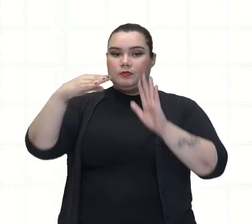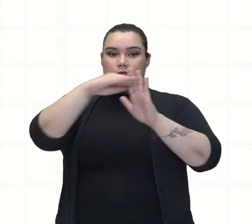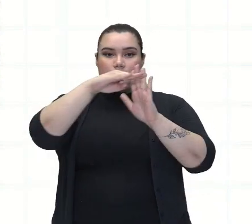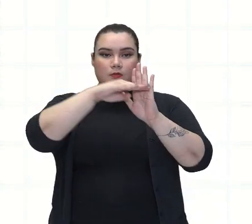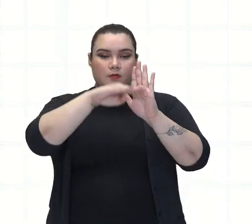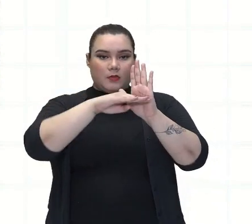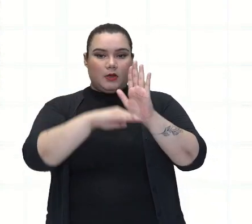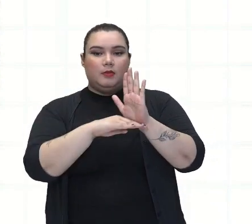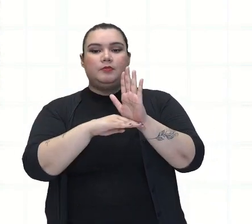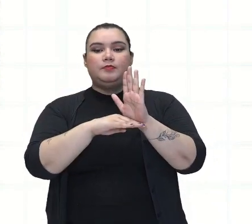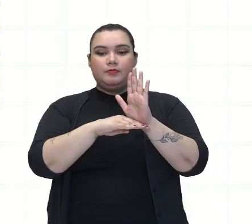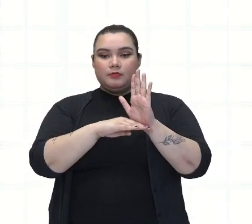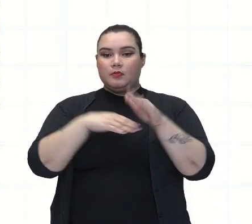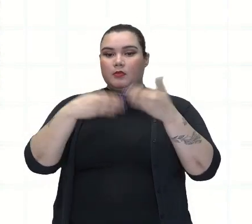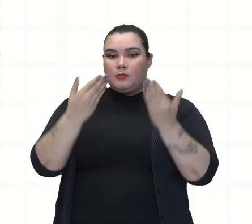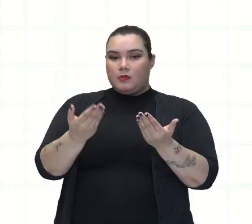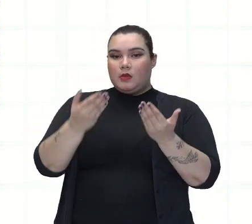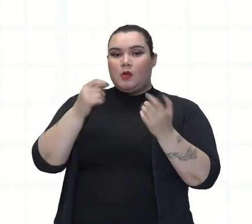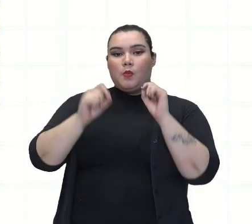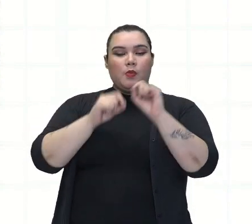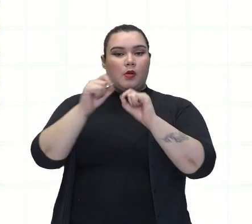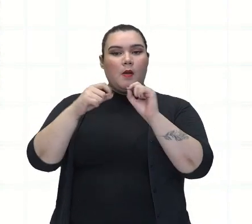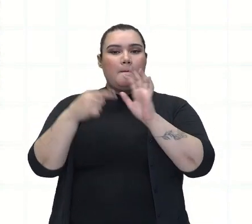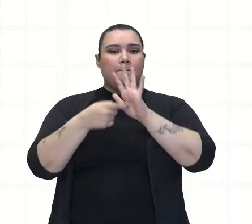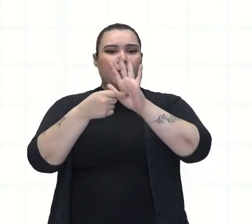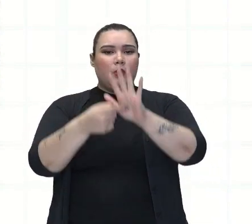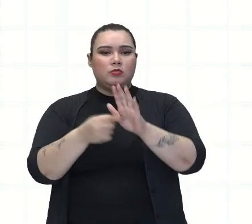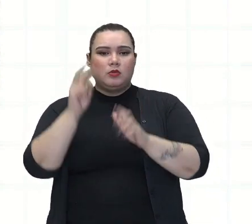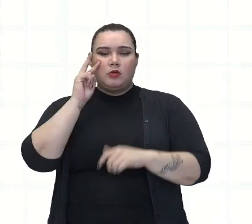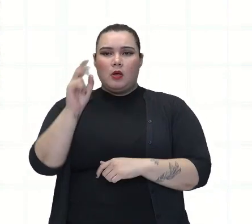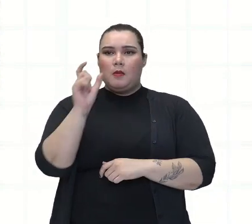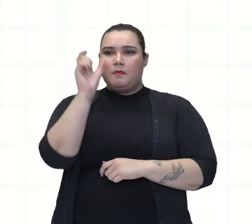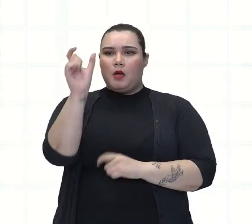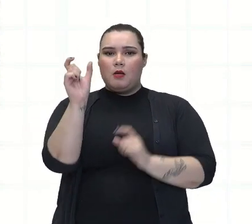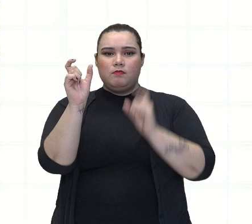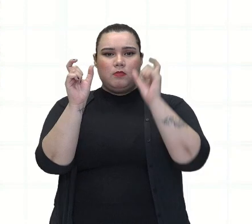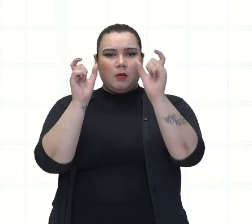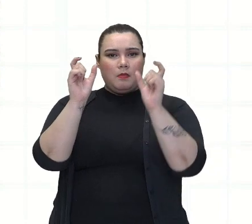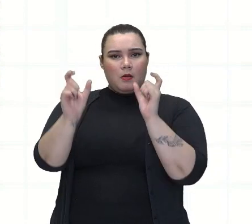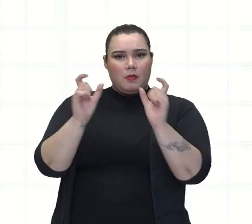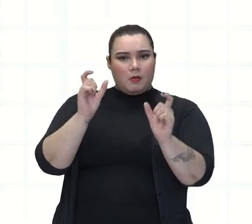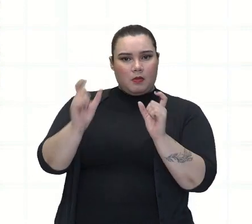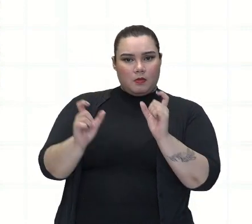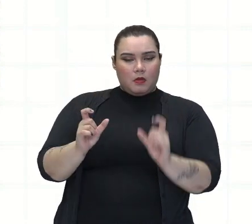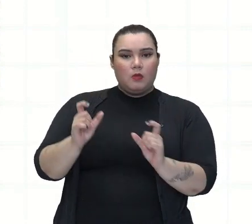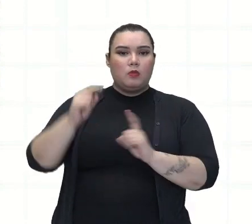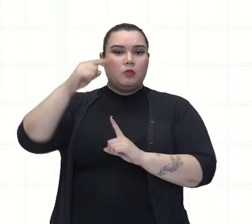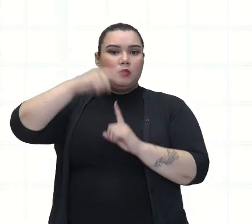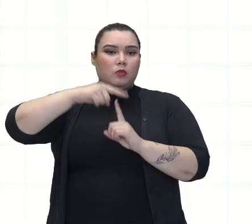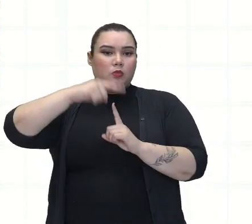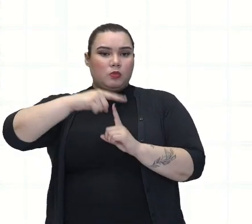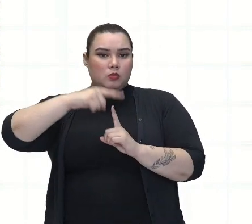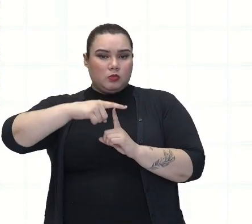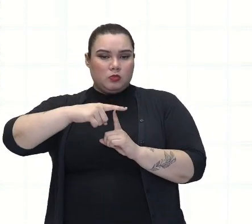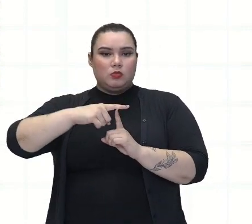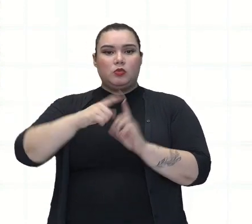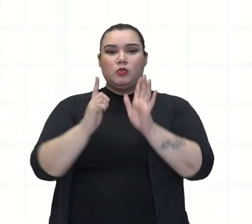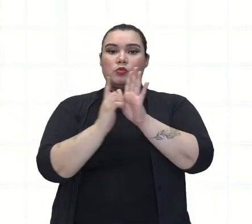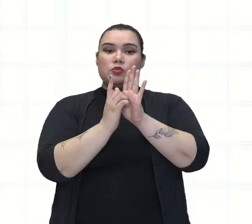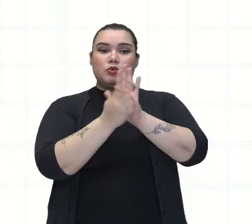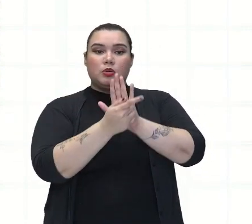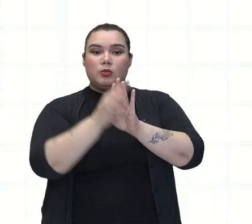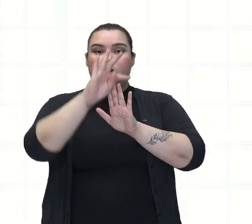E justamente o que está aparecendo aqui para nós é um tipo de